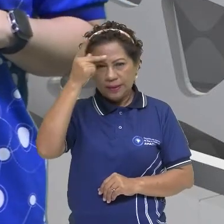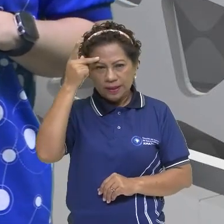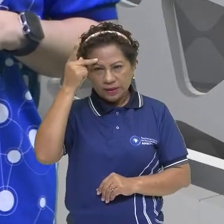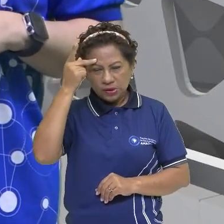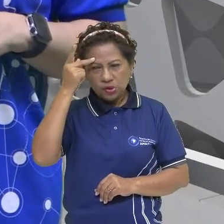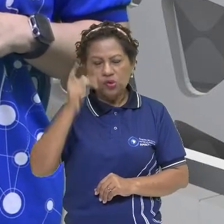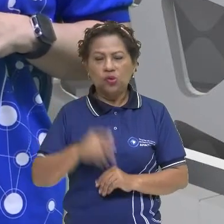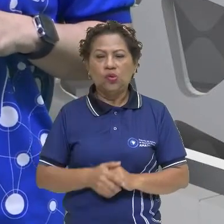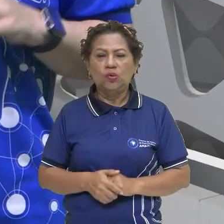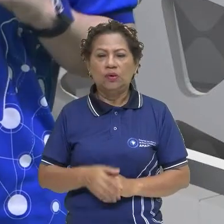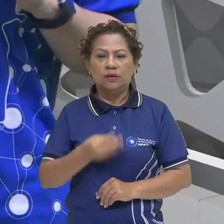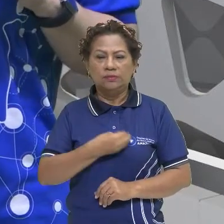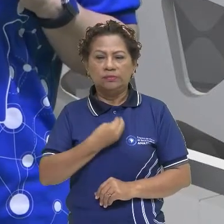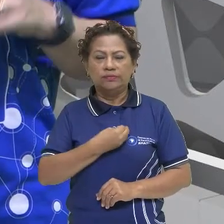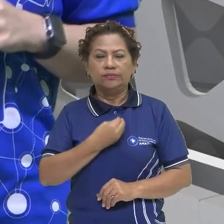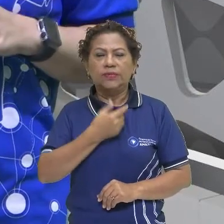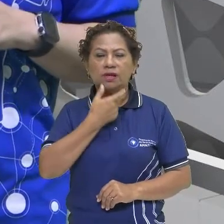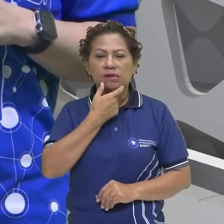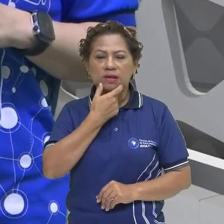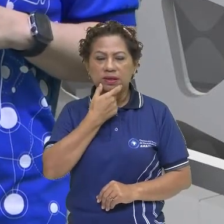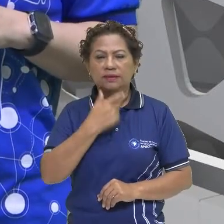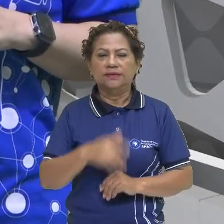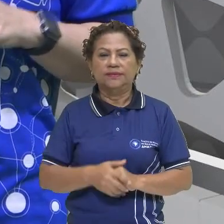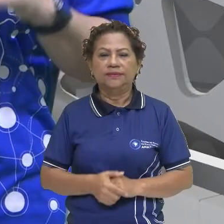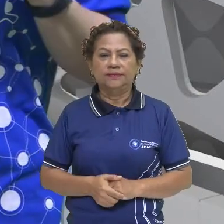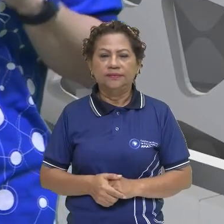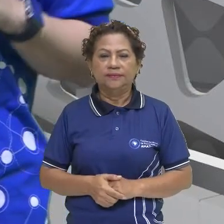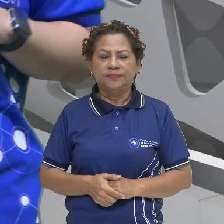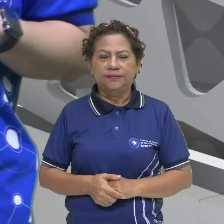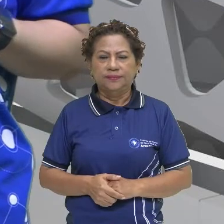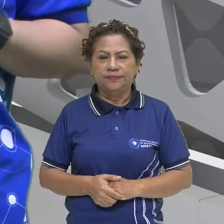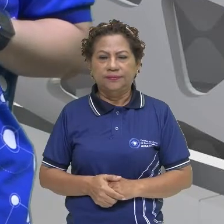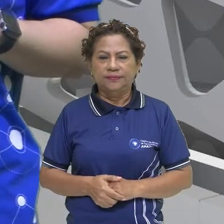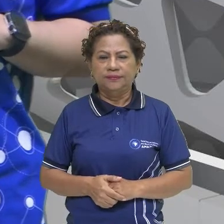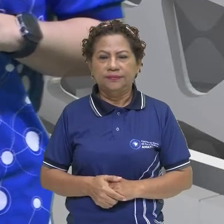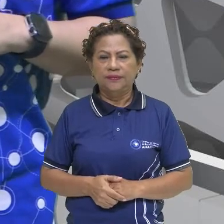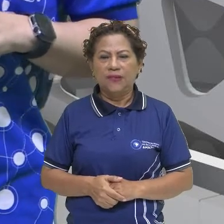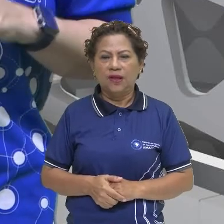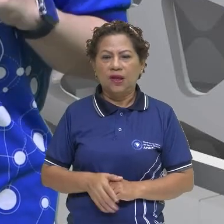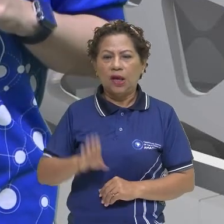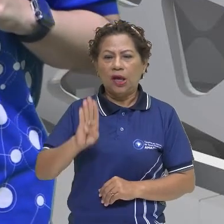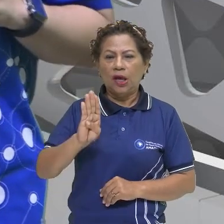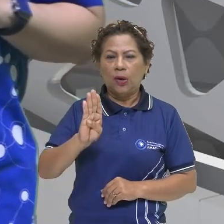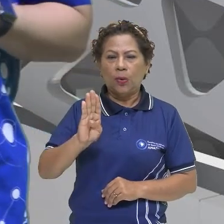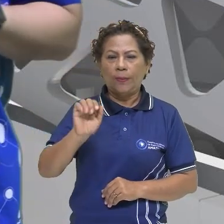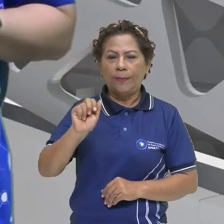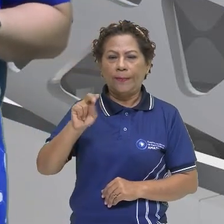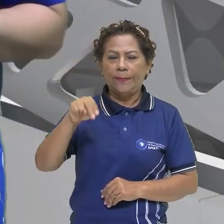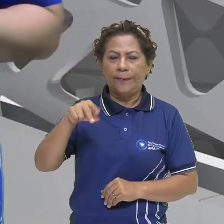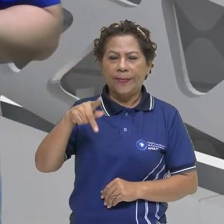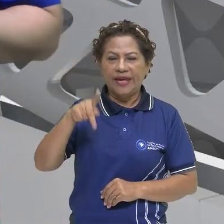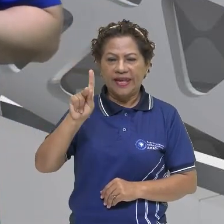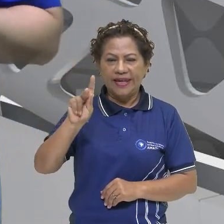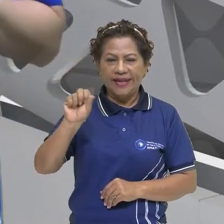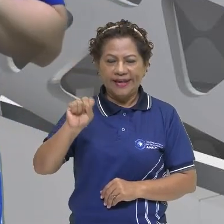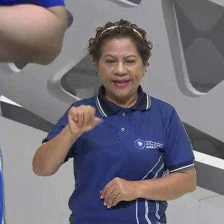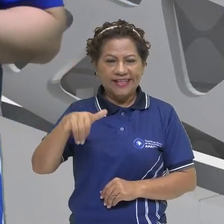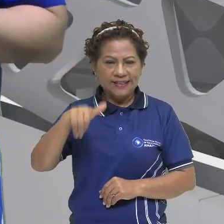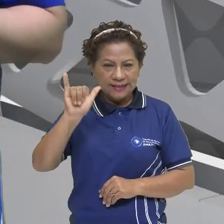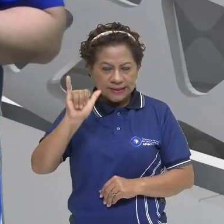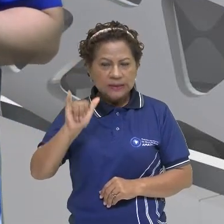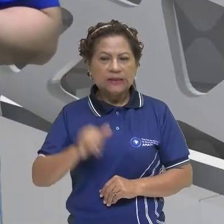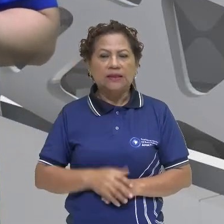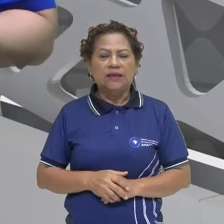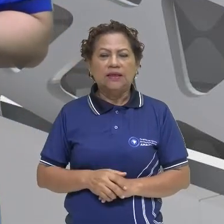é utilizado por um misterioso artista inglês que tem se destacado na mídia